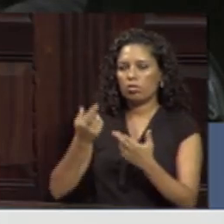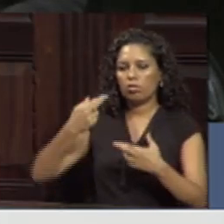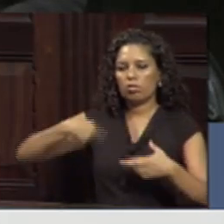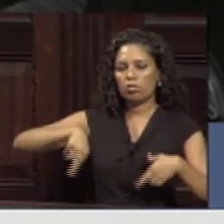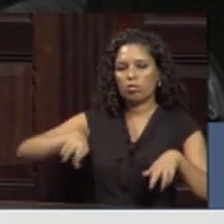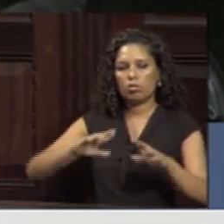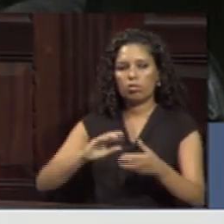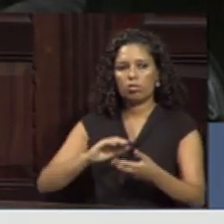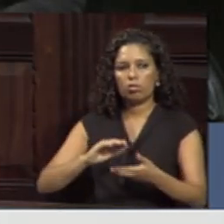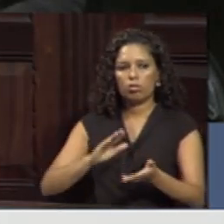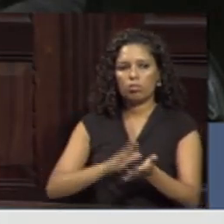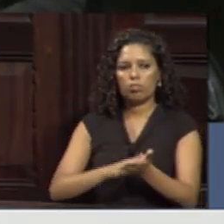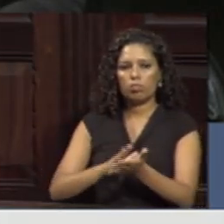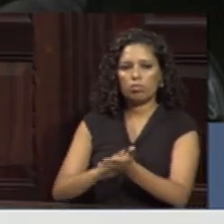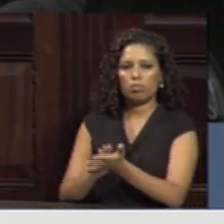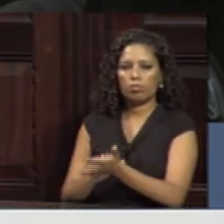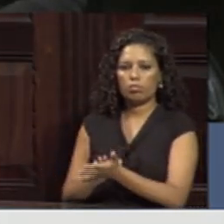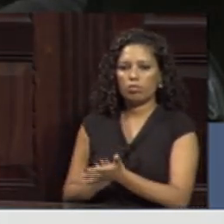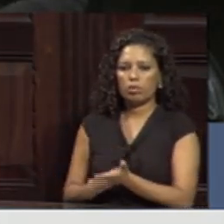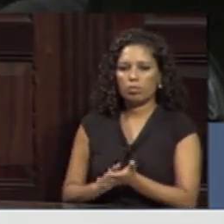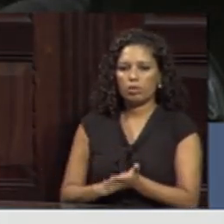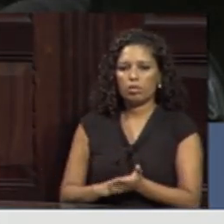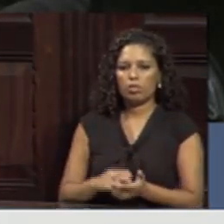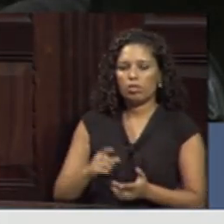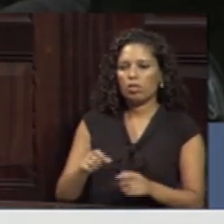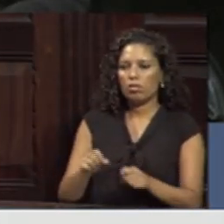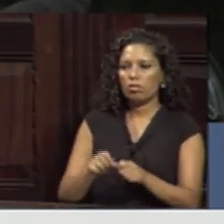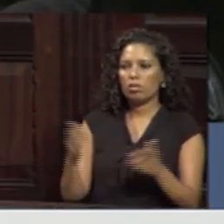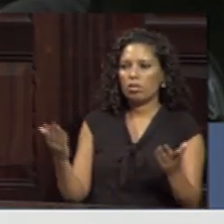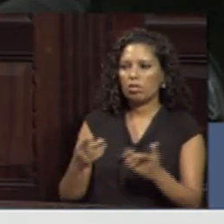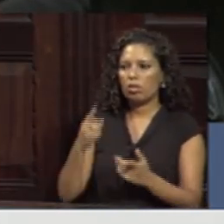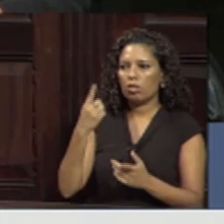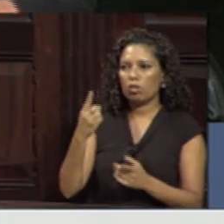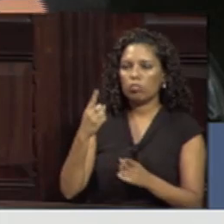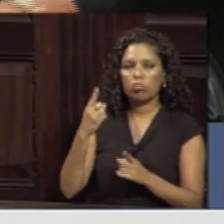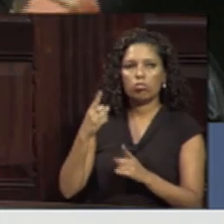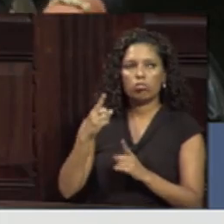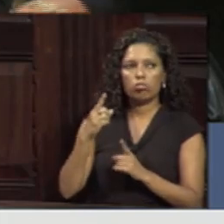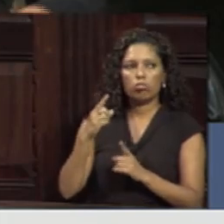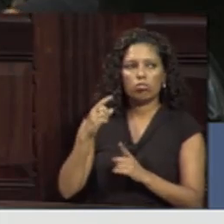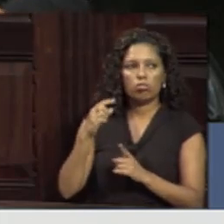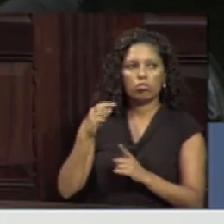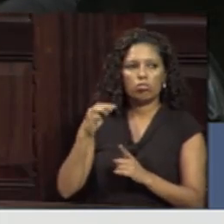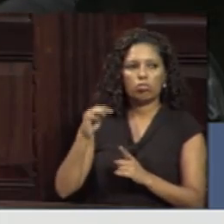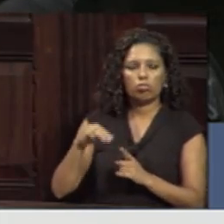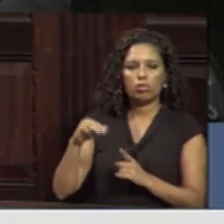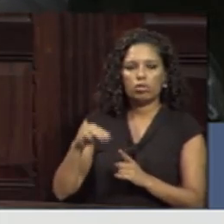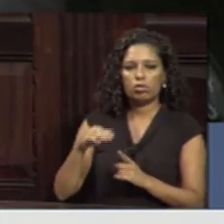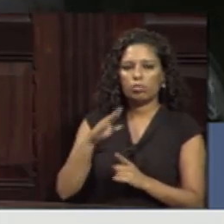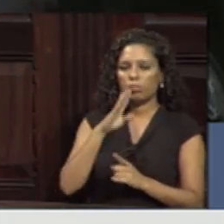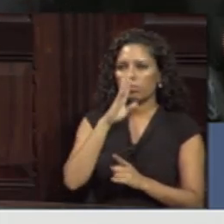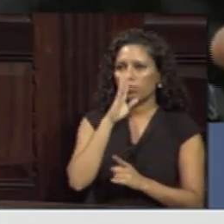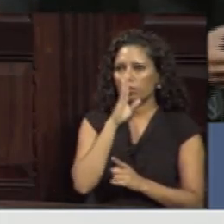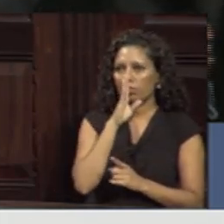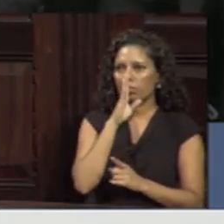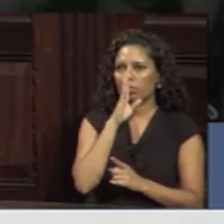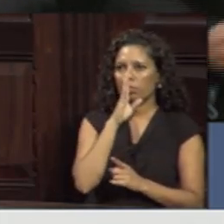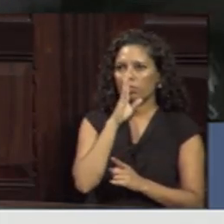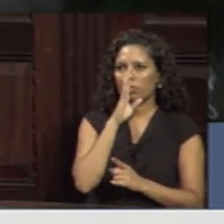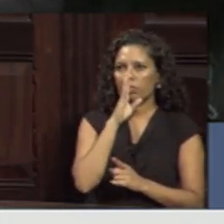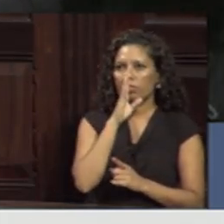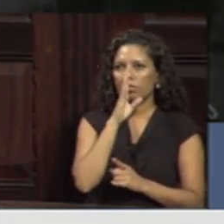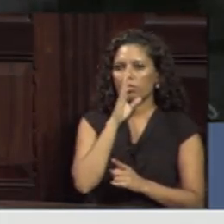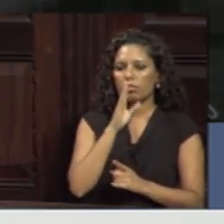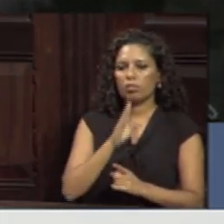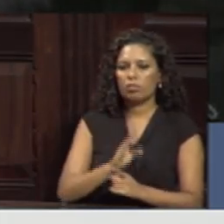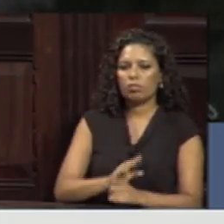também ao nosso presidente do IPALERJ, um minuto de silêncio. E depois nós vamos abrir a palavra. Nosso presidente do